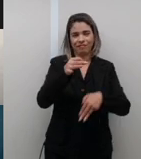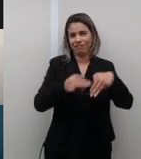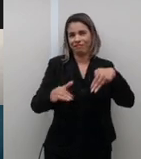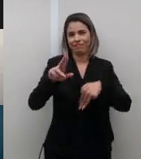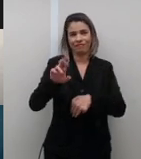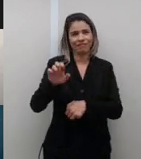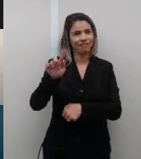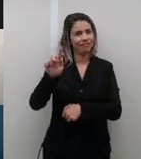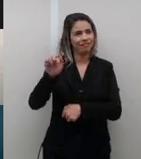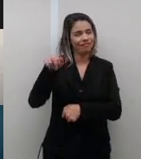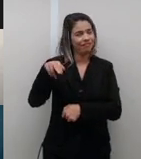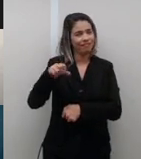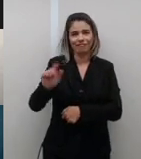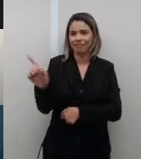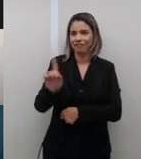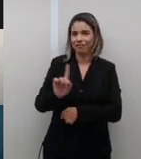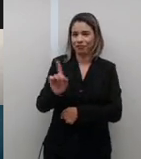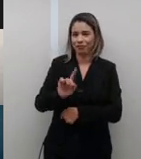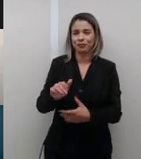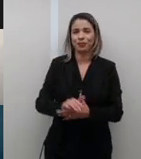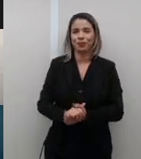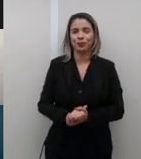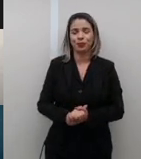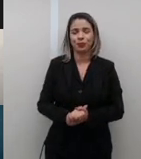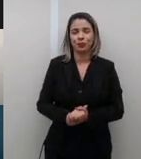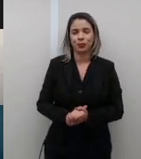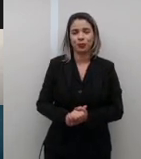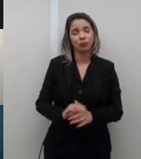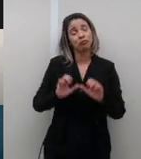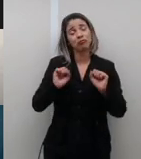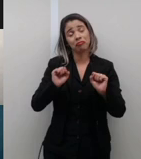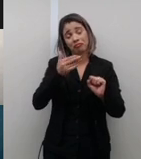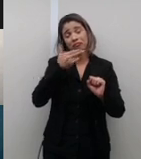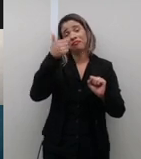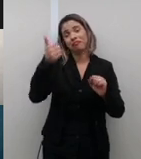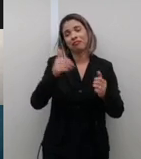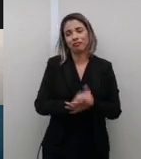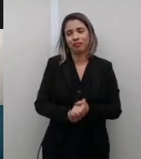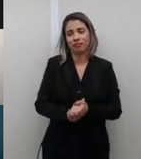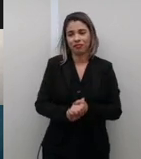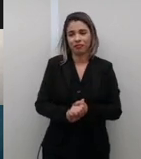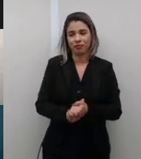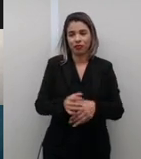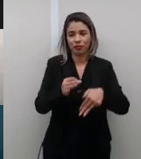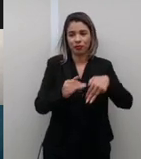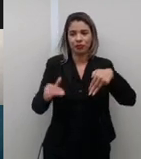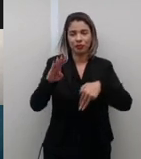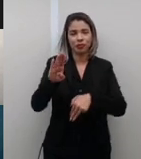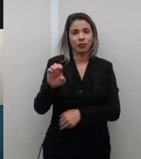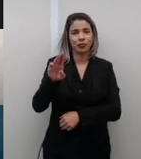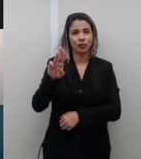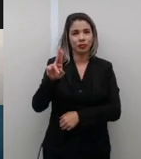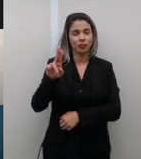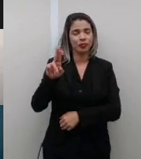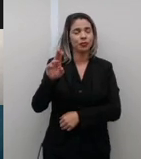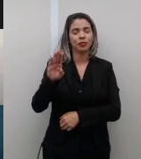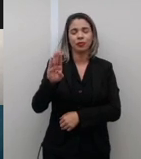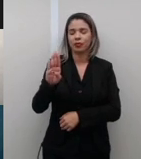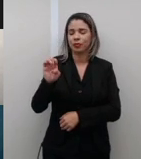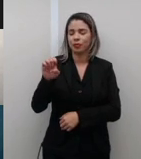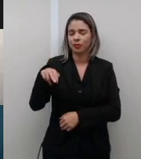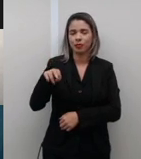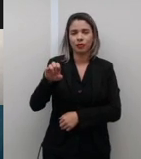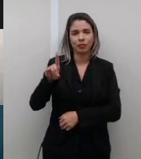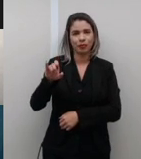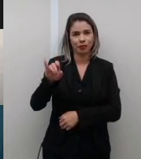Não pode ser. Tá louco. Ministro Benedito, só a título de contribuição, com Vossa